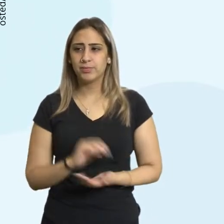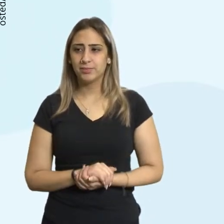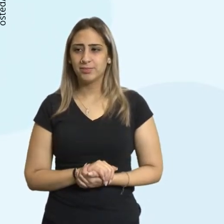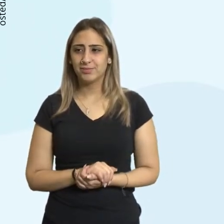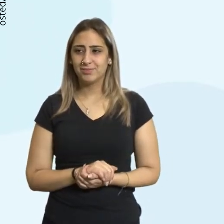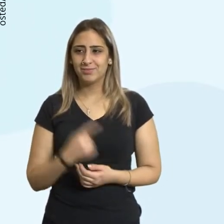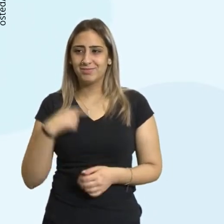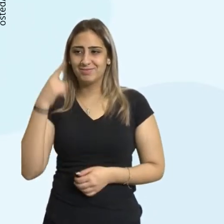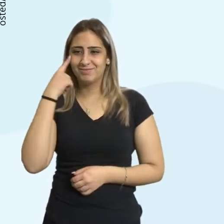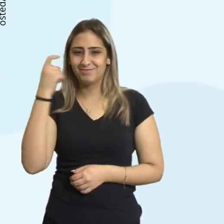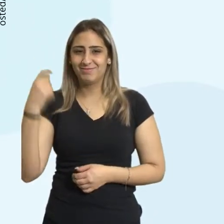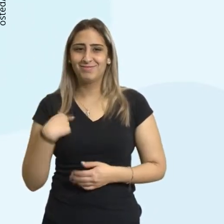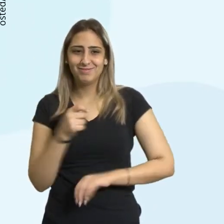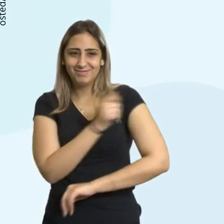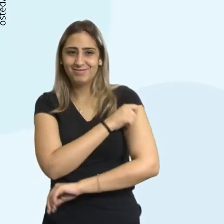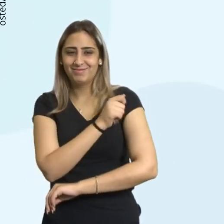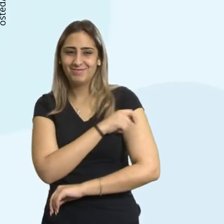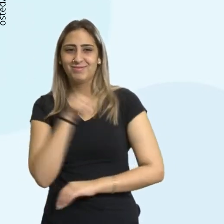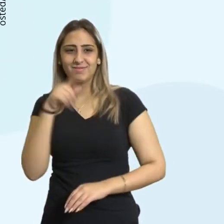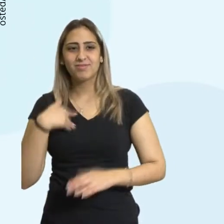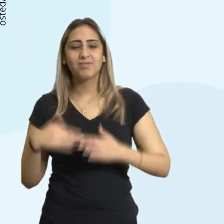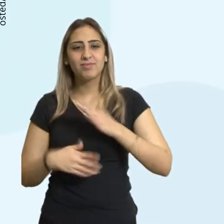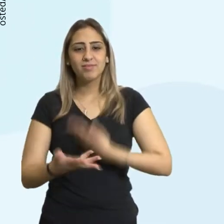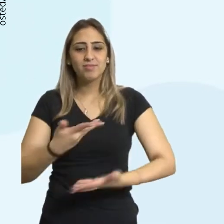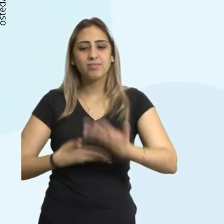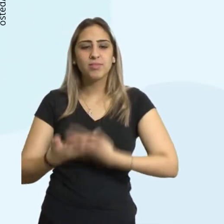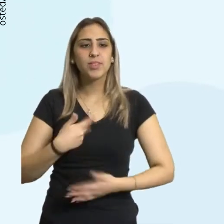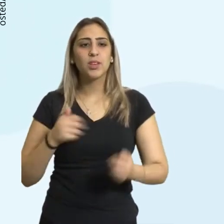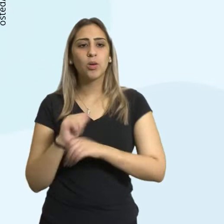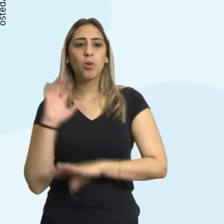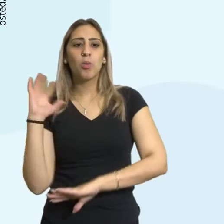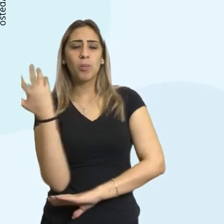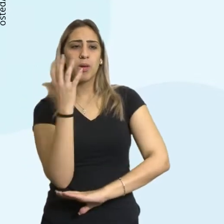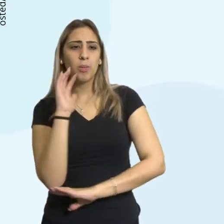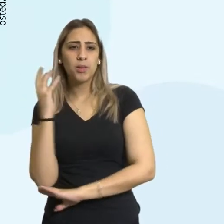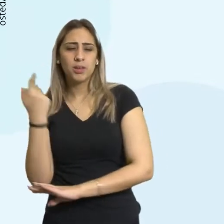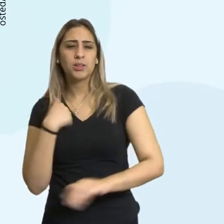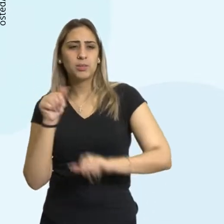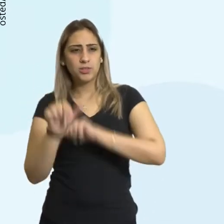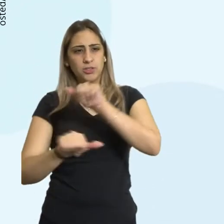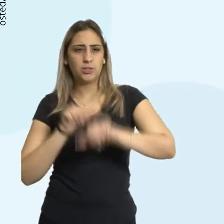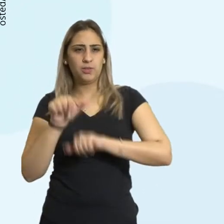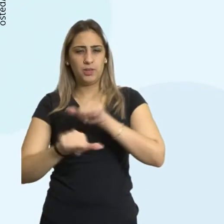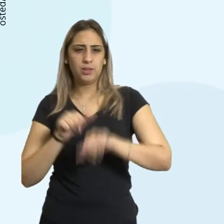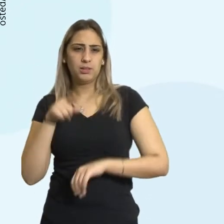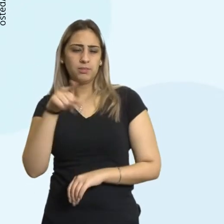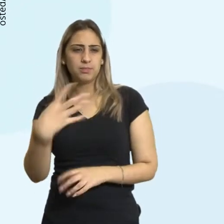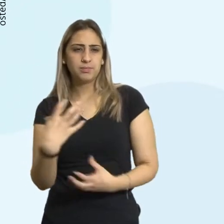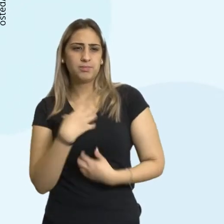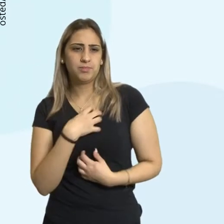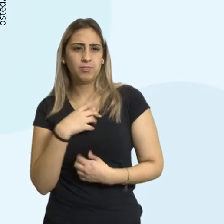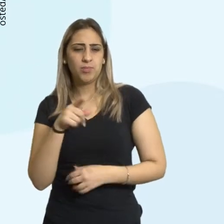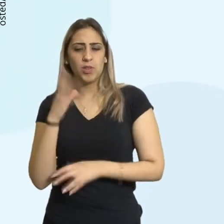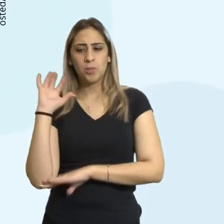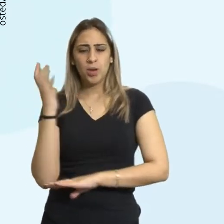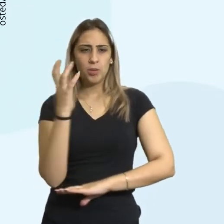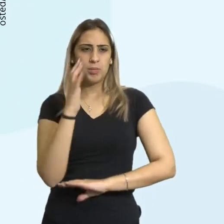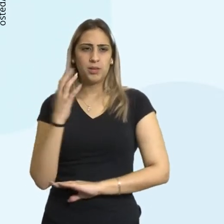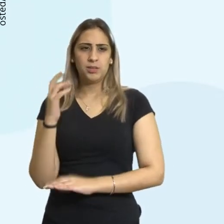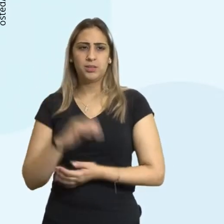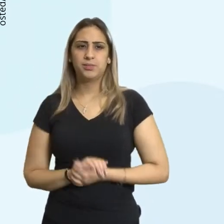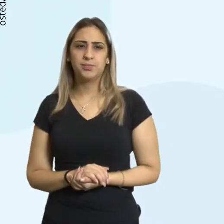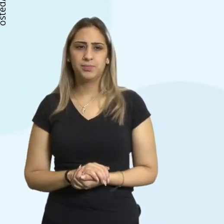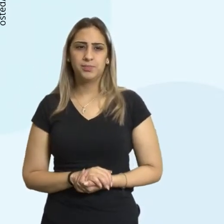é fazer com que o aluno interaja com o meio ambiente e Mogi e modifique esse meio ambiente certo